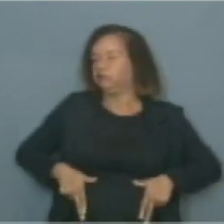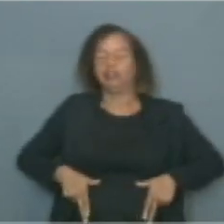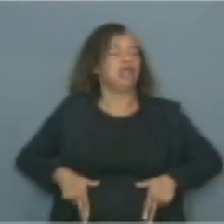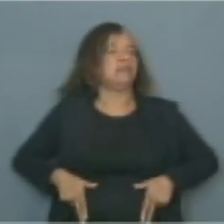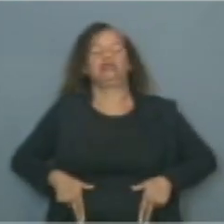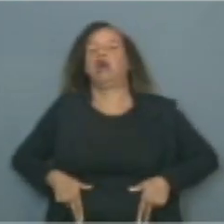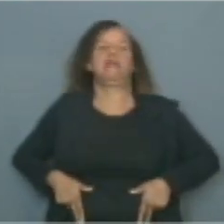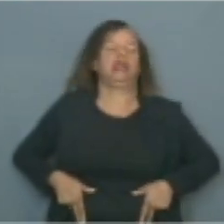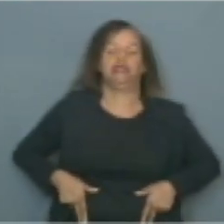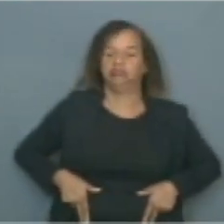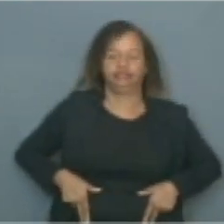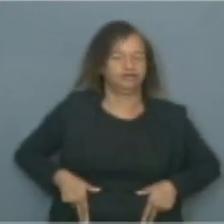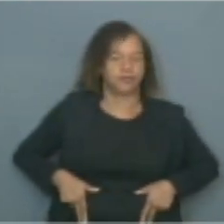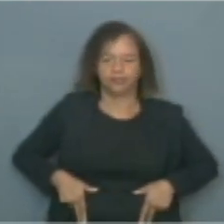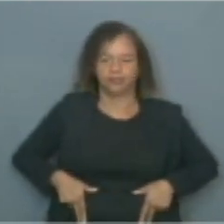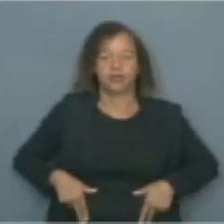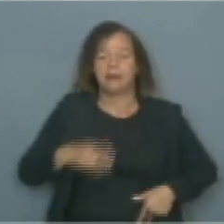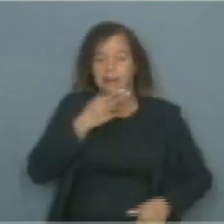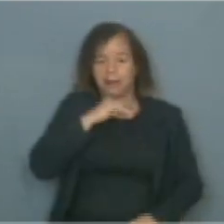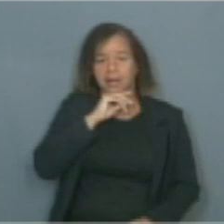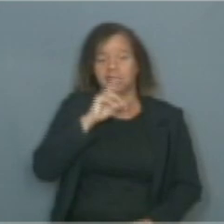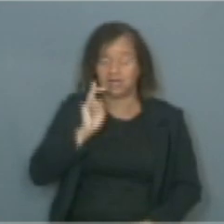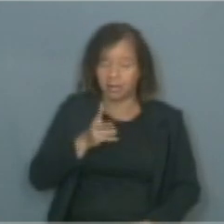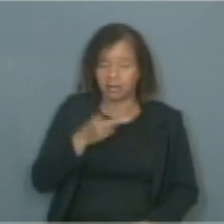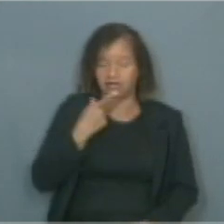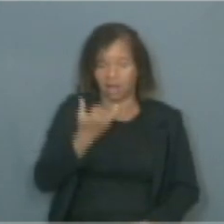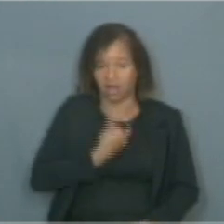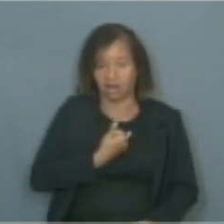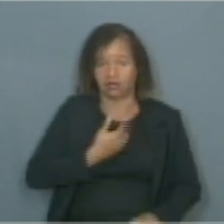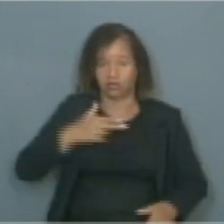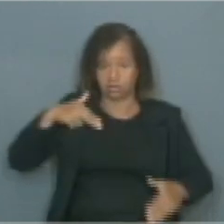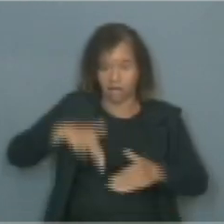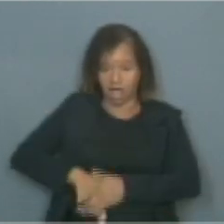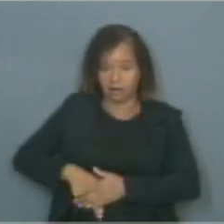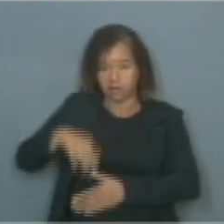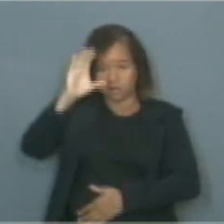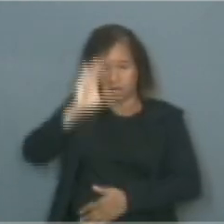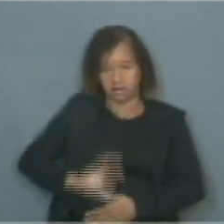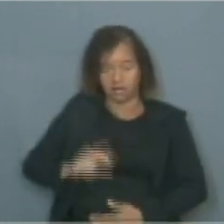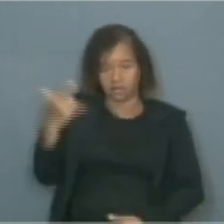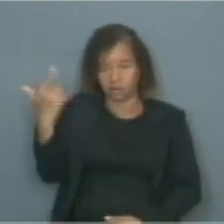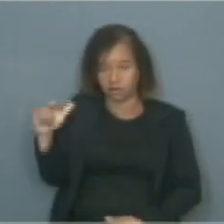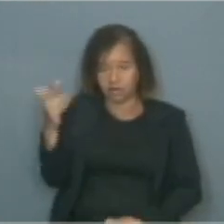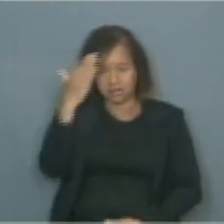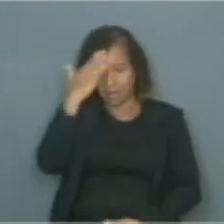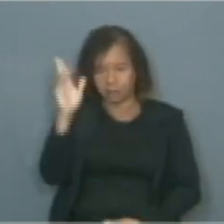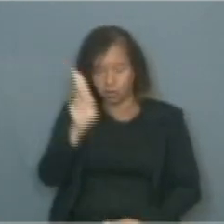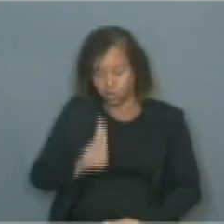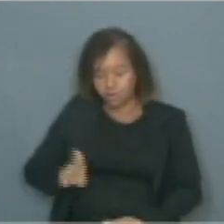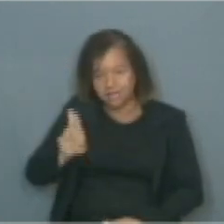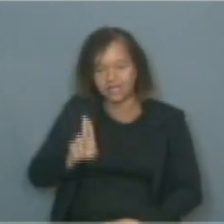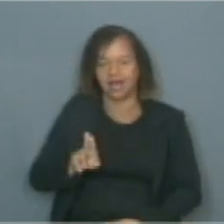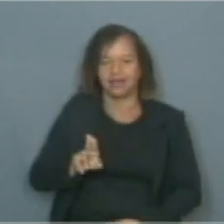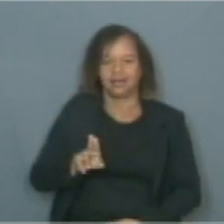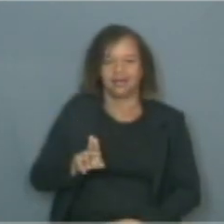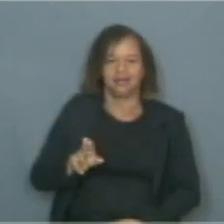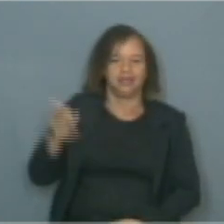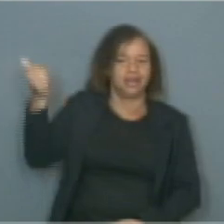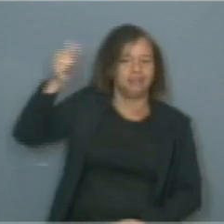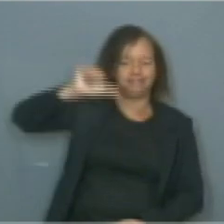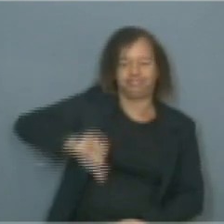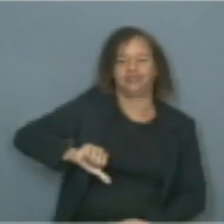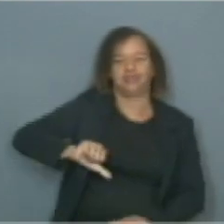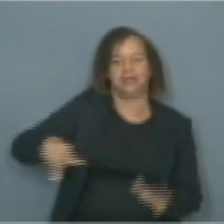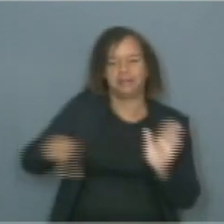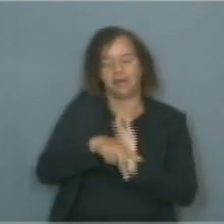armado apenas. Meu pai diz que toda arma colocada nos quartos de um cidadão que não tem condições de usá-la é para causar a